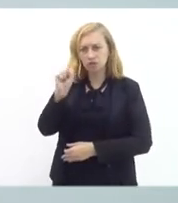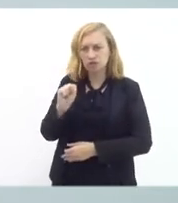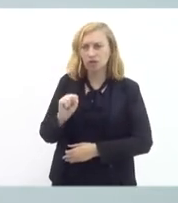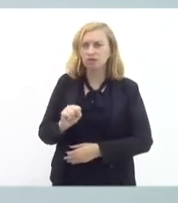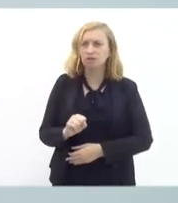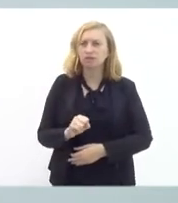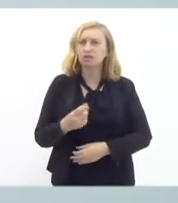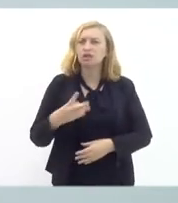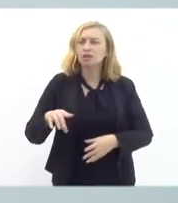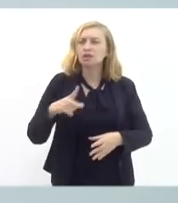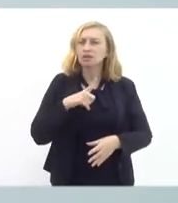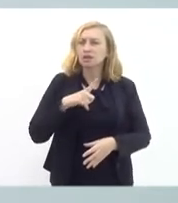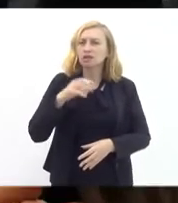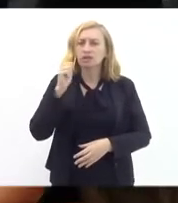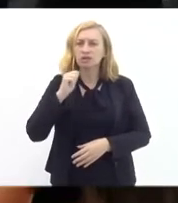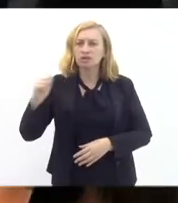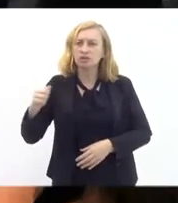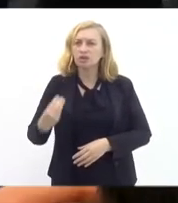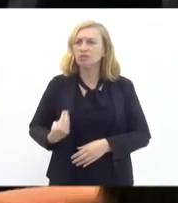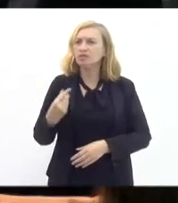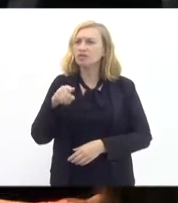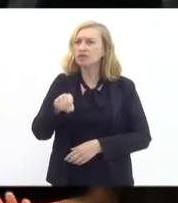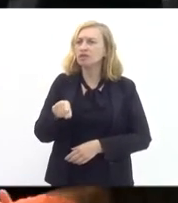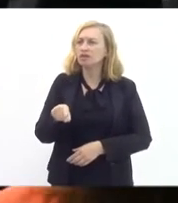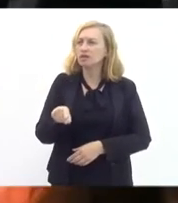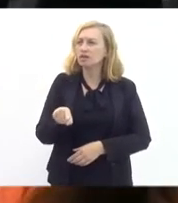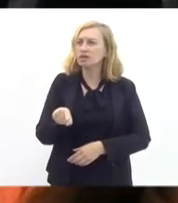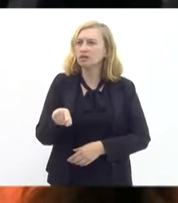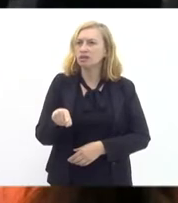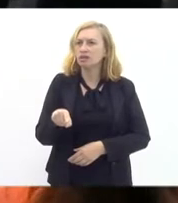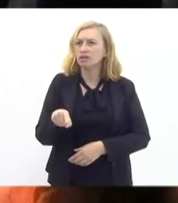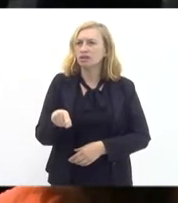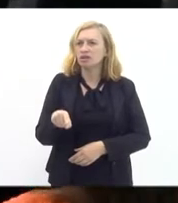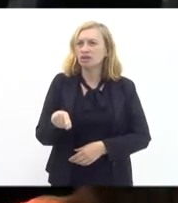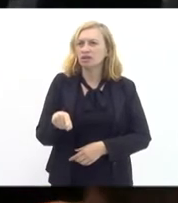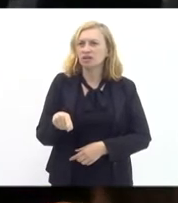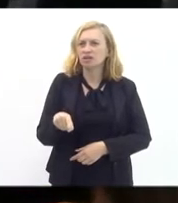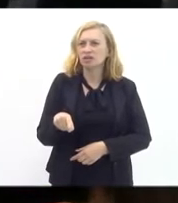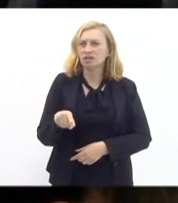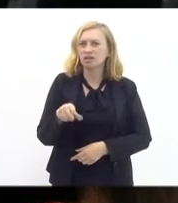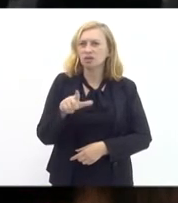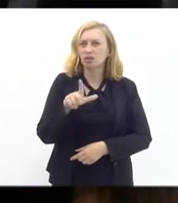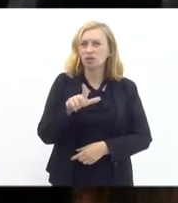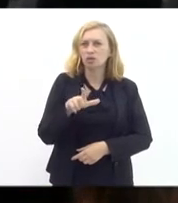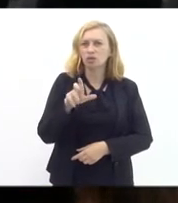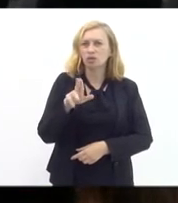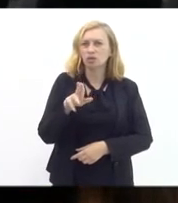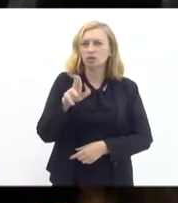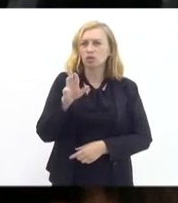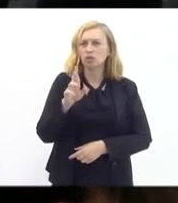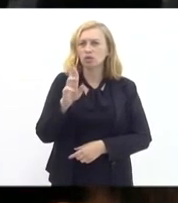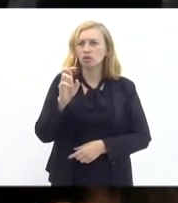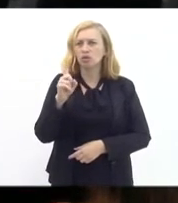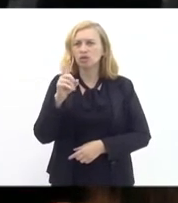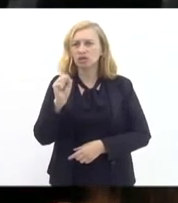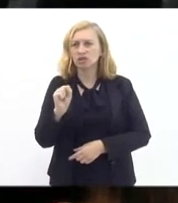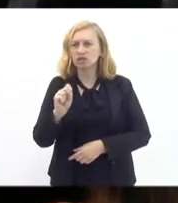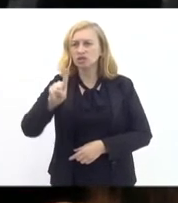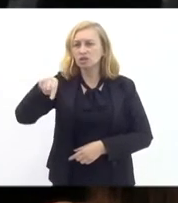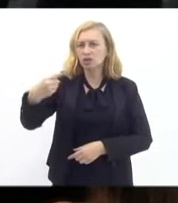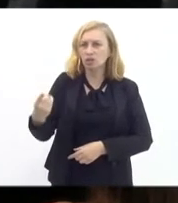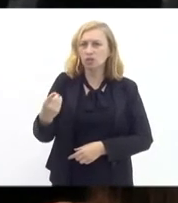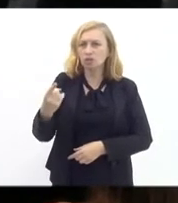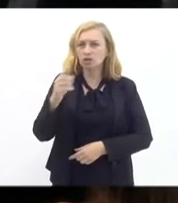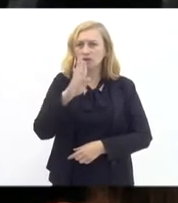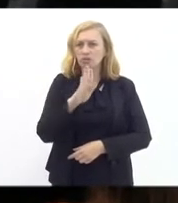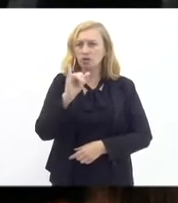Aliás, tem uma assessora minha participando aí presencialmente, perfeito, que é a Lourdes, e também vou botar uma outra bióloga, tá,